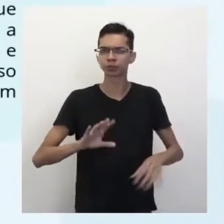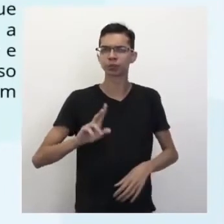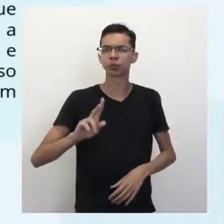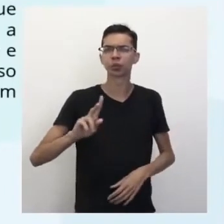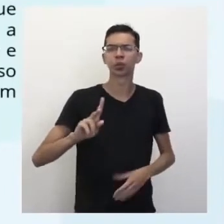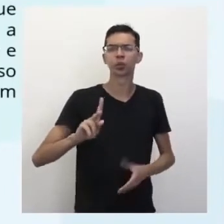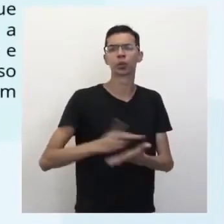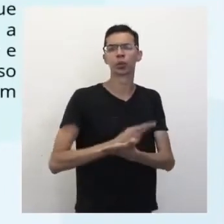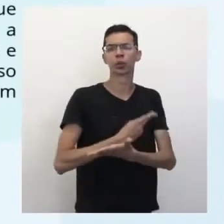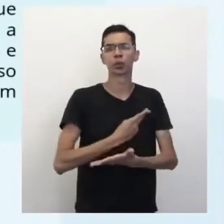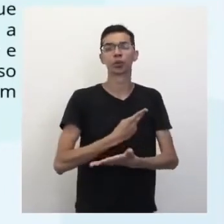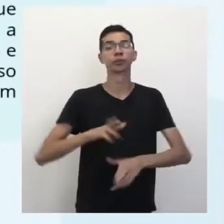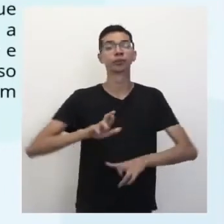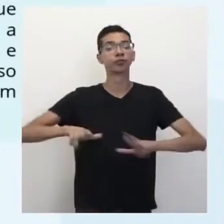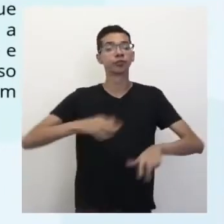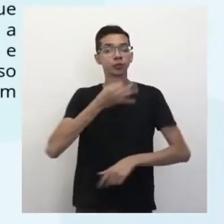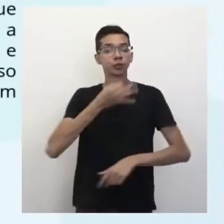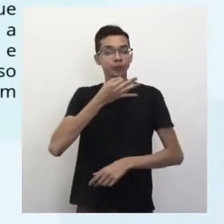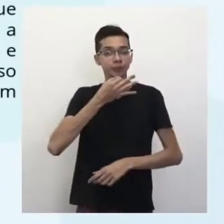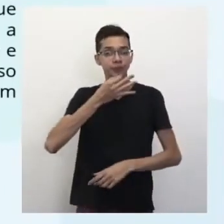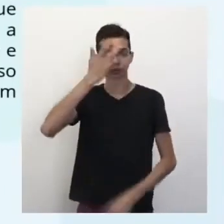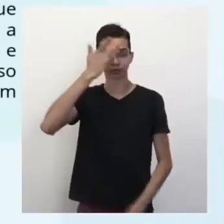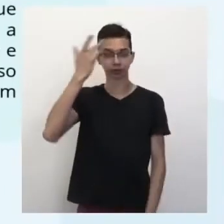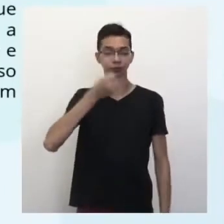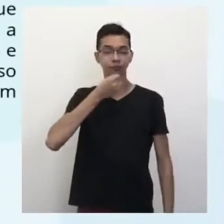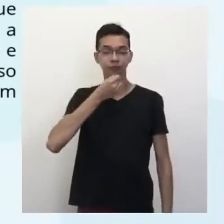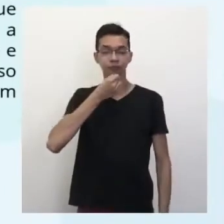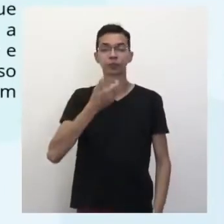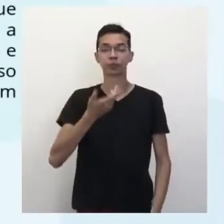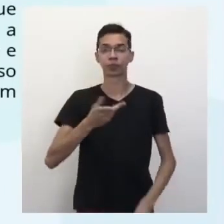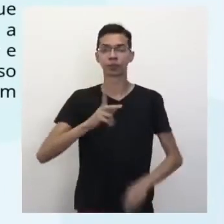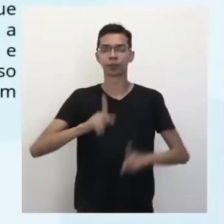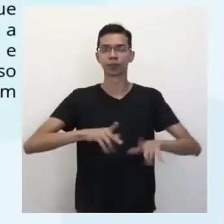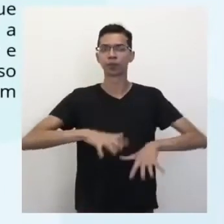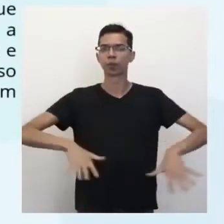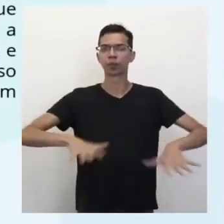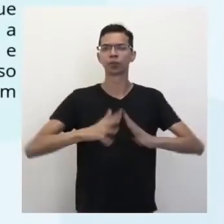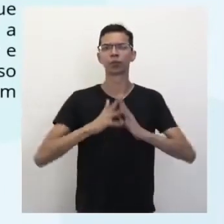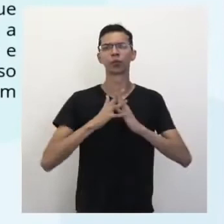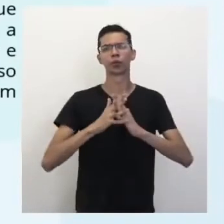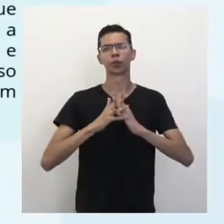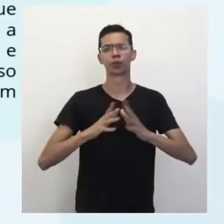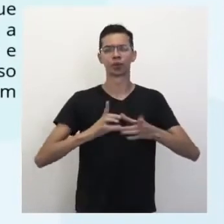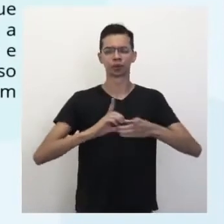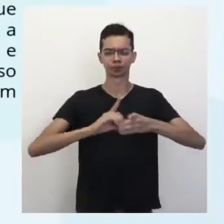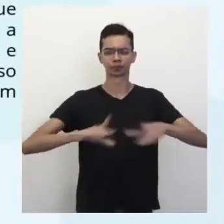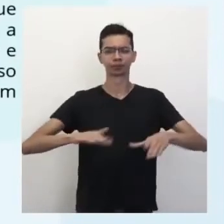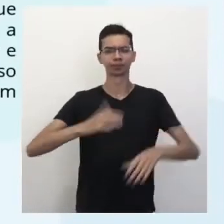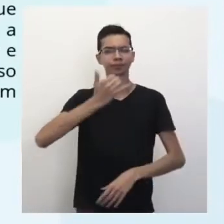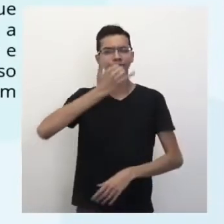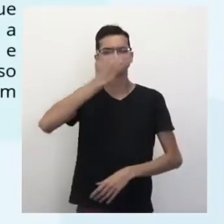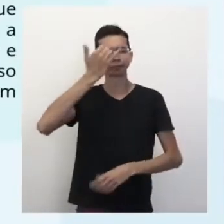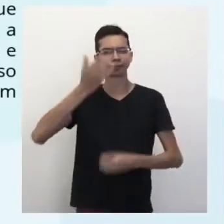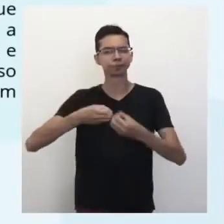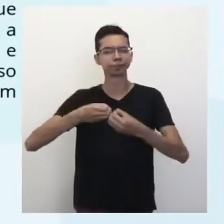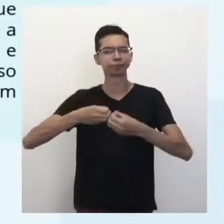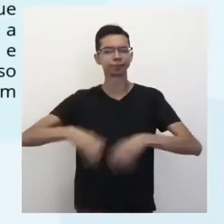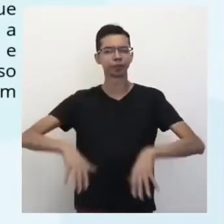sociais aumenta a confusão do público e prejudica a democracia. Em uma conferência digital promovida pela